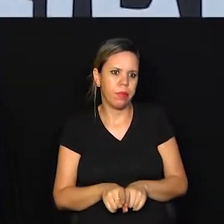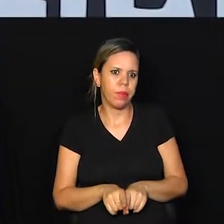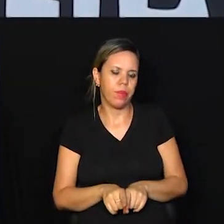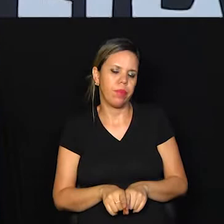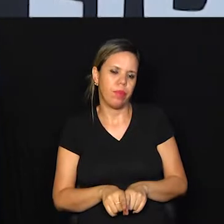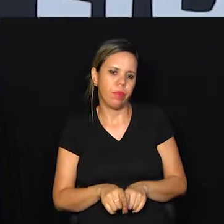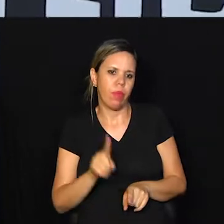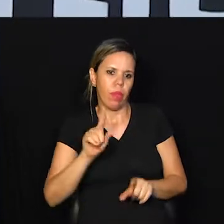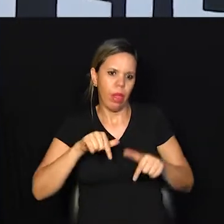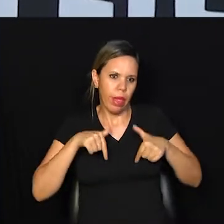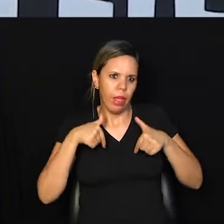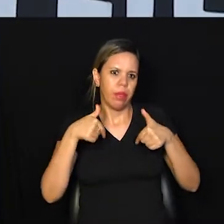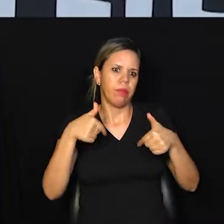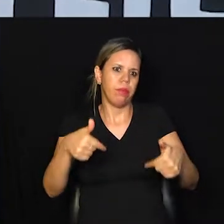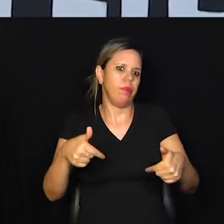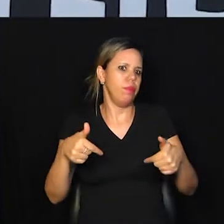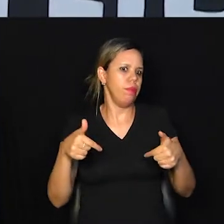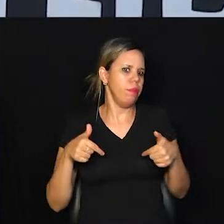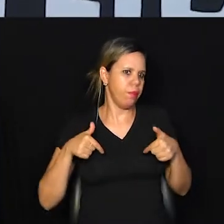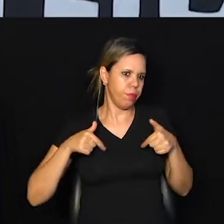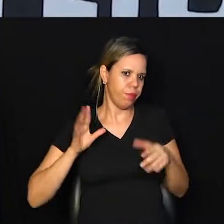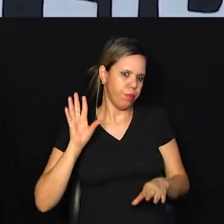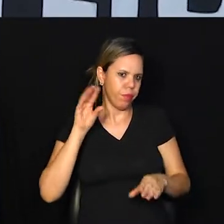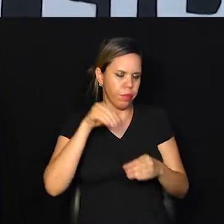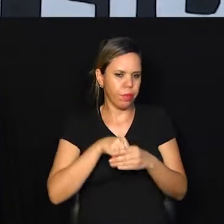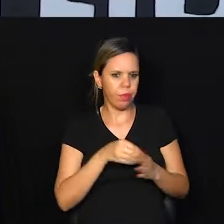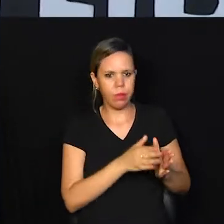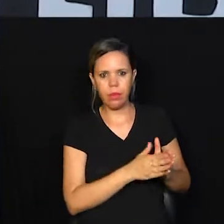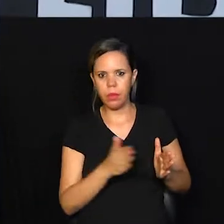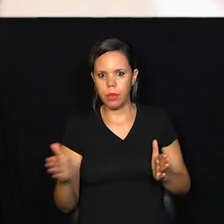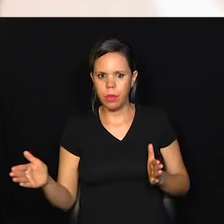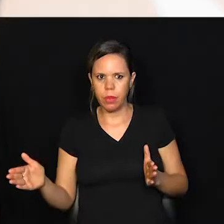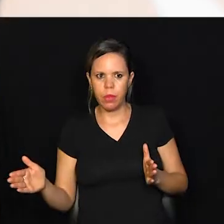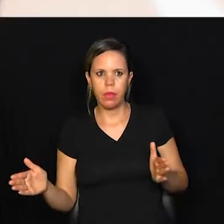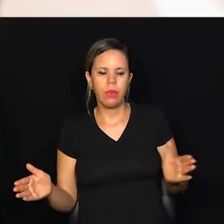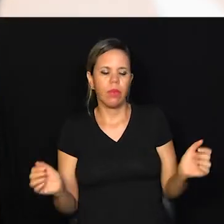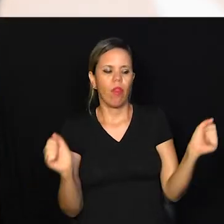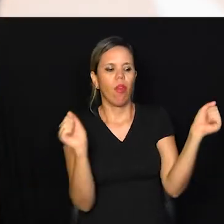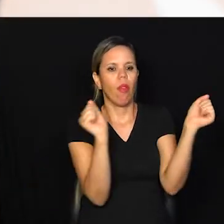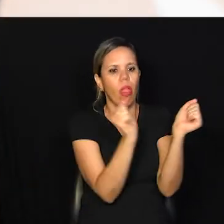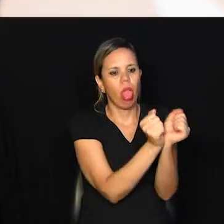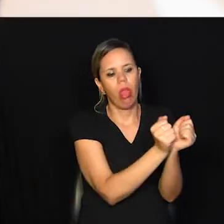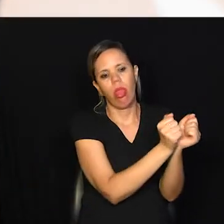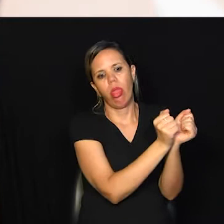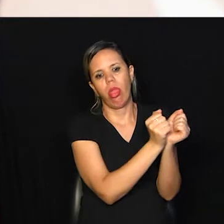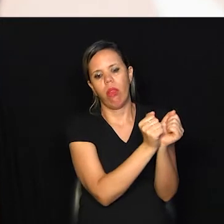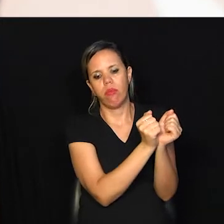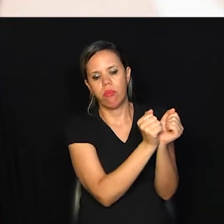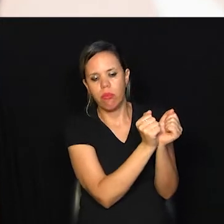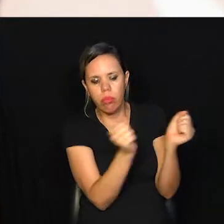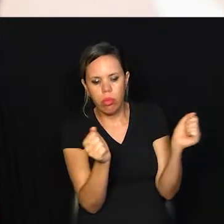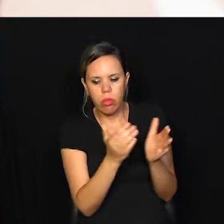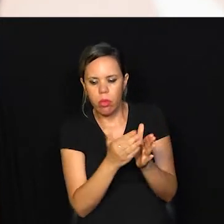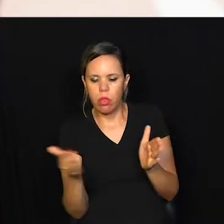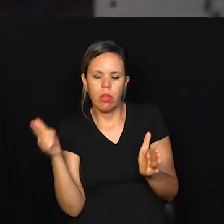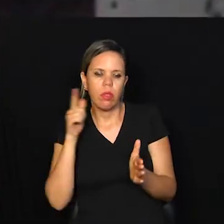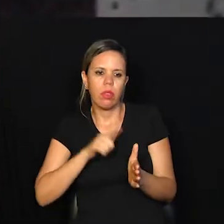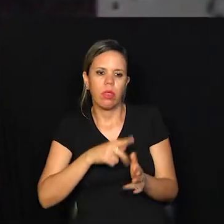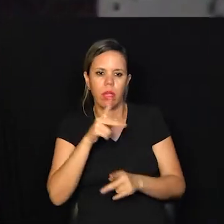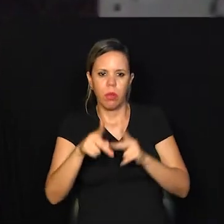desse gesto, já dentro de um processo escravocrata, nós temos